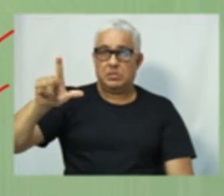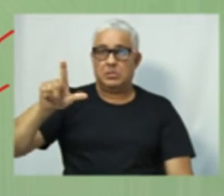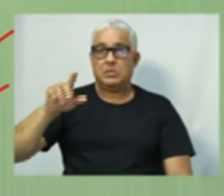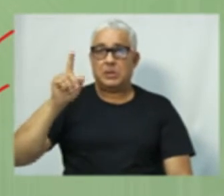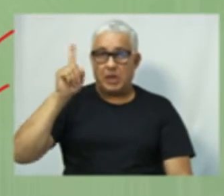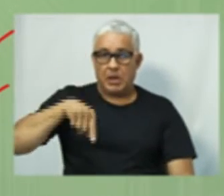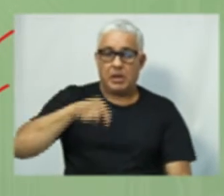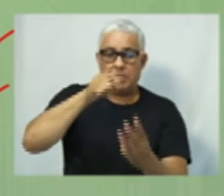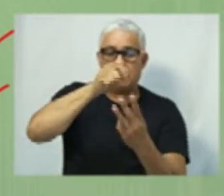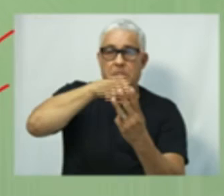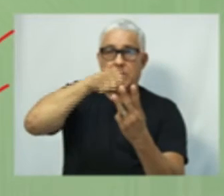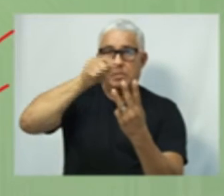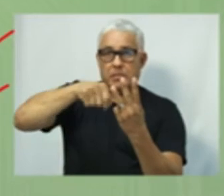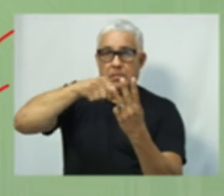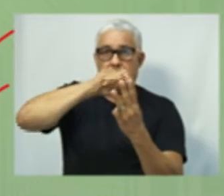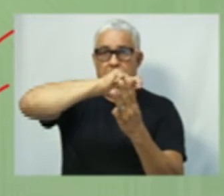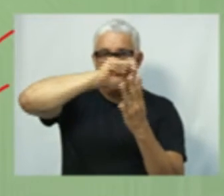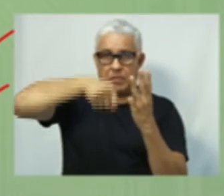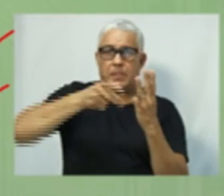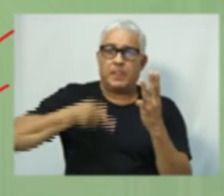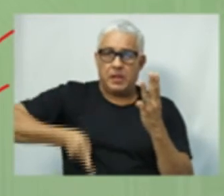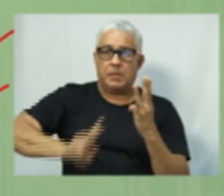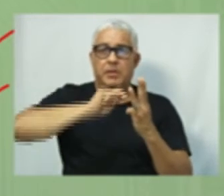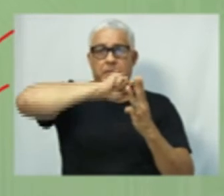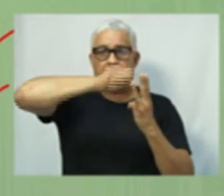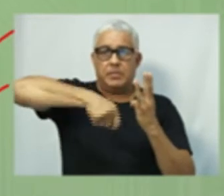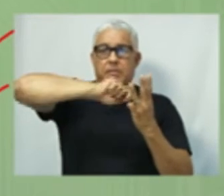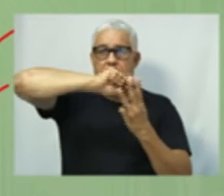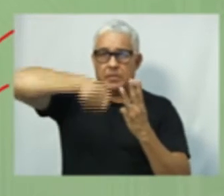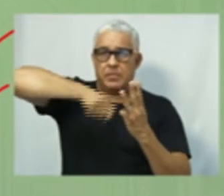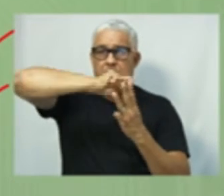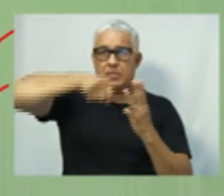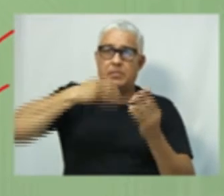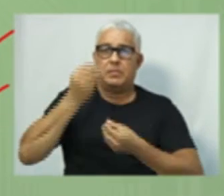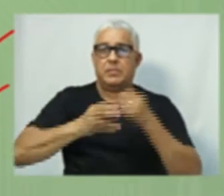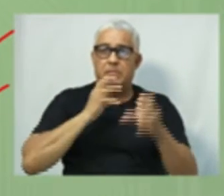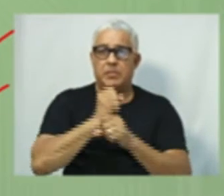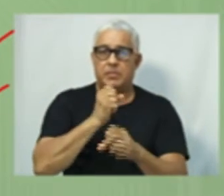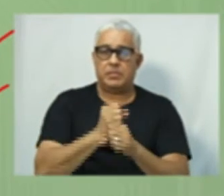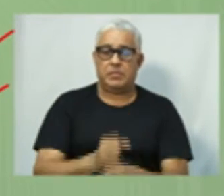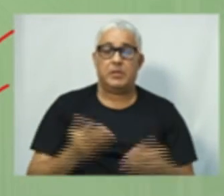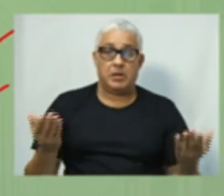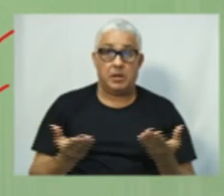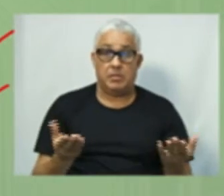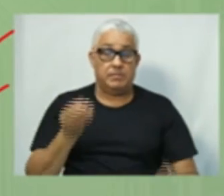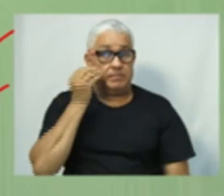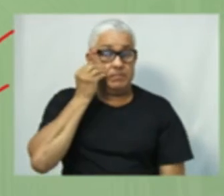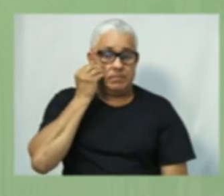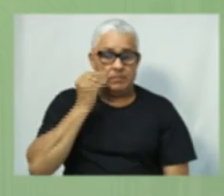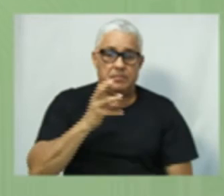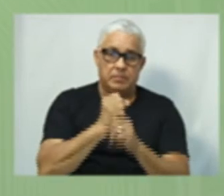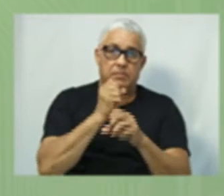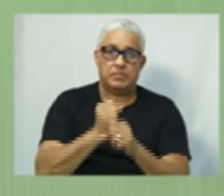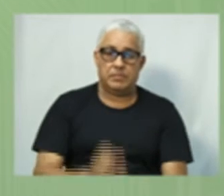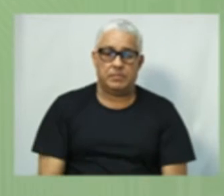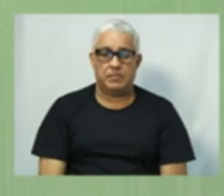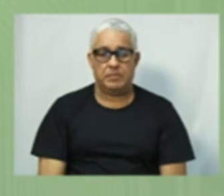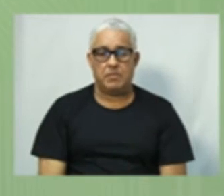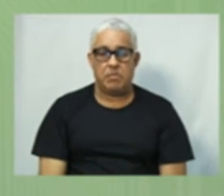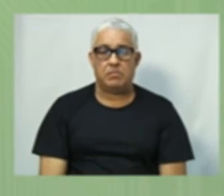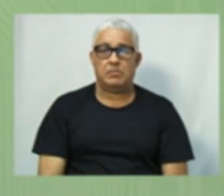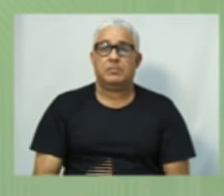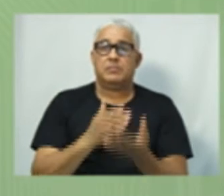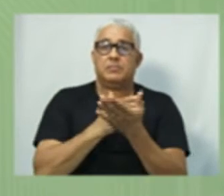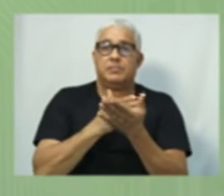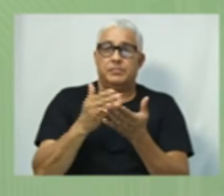trimestral, ok? E como é que fazemos o cálculo? É isso que vamos ver agora. Vamos